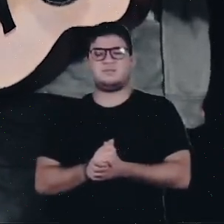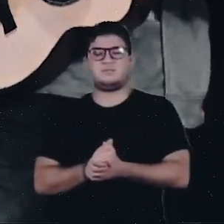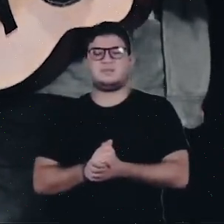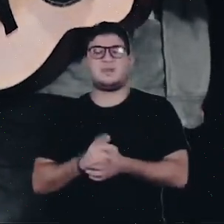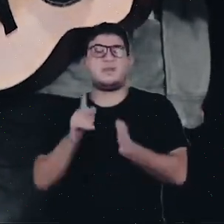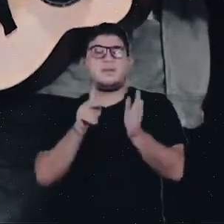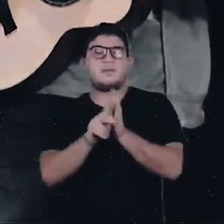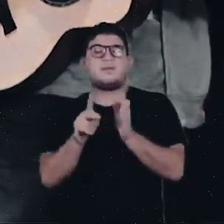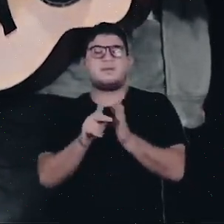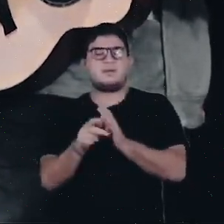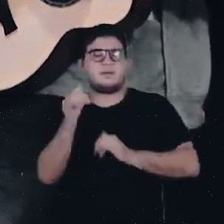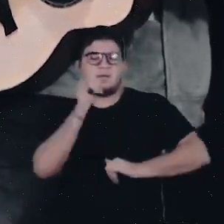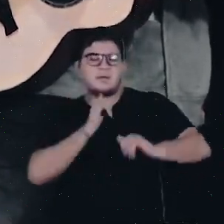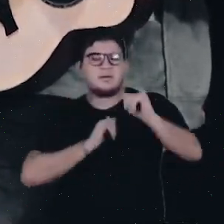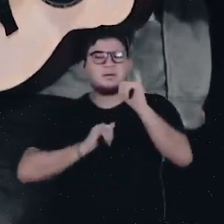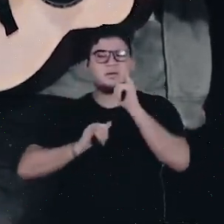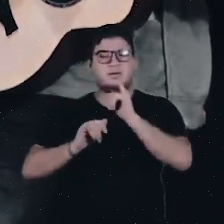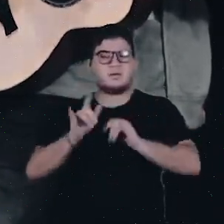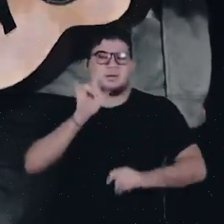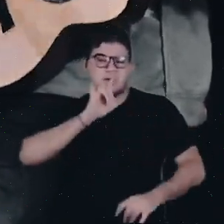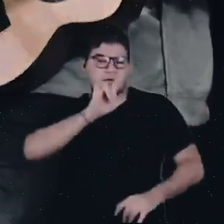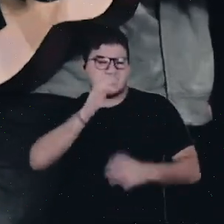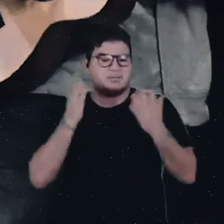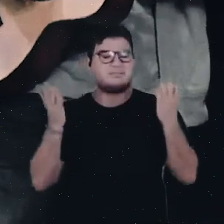Perguntar assim: eu já disse que te amo hoje?